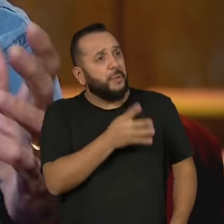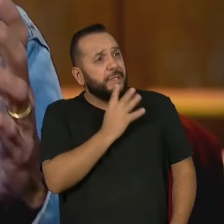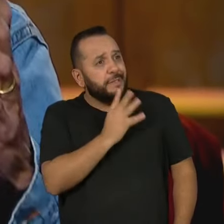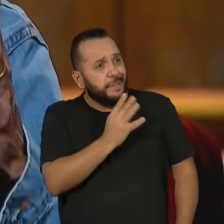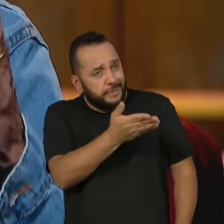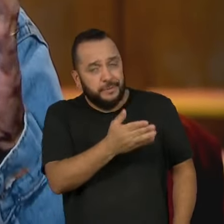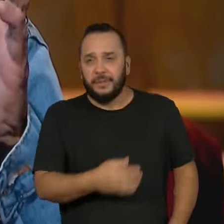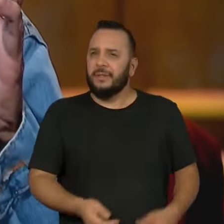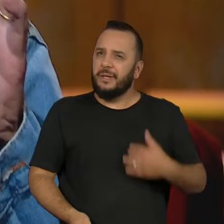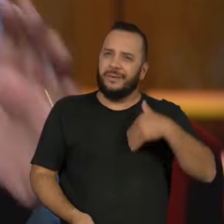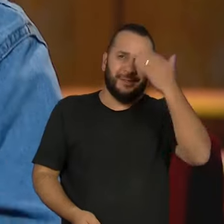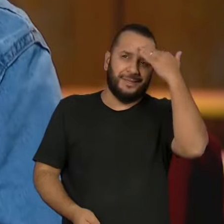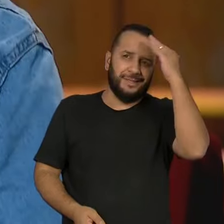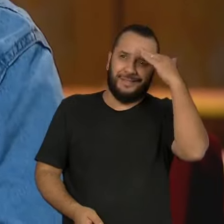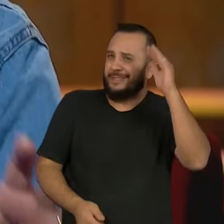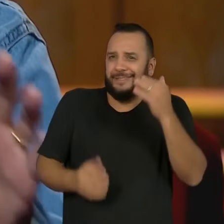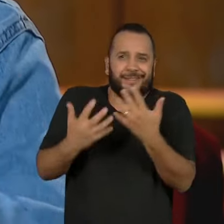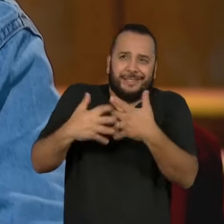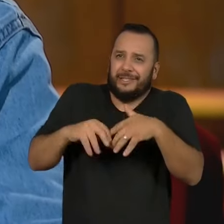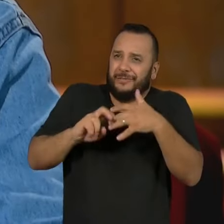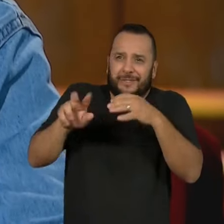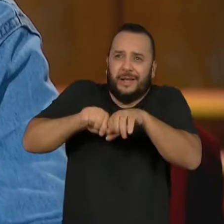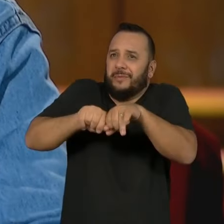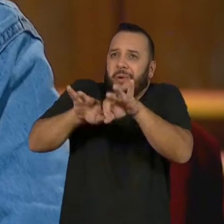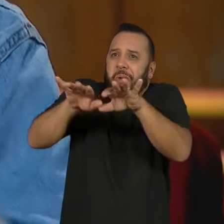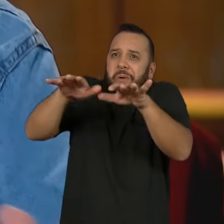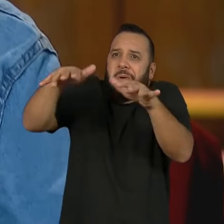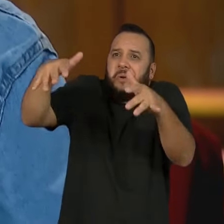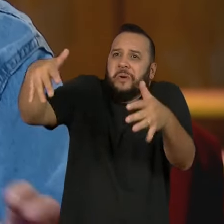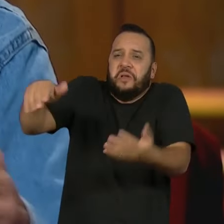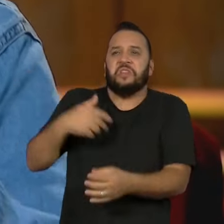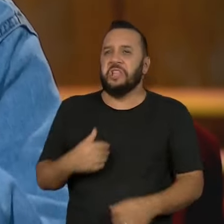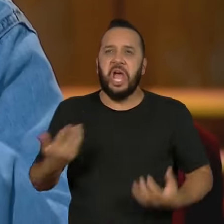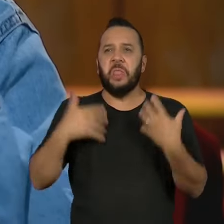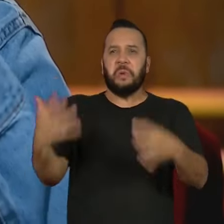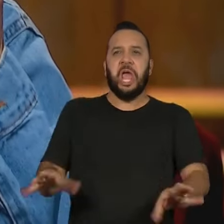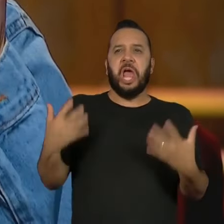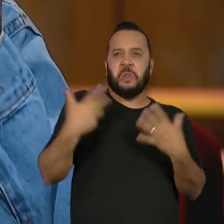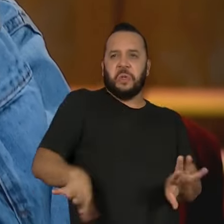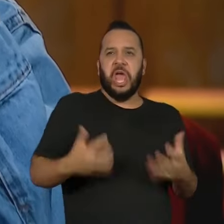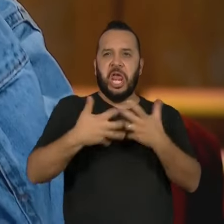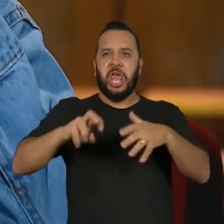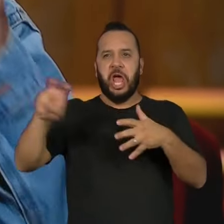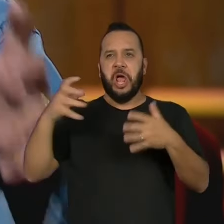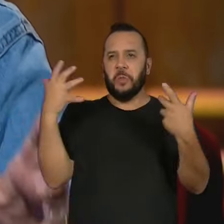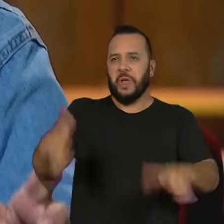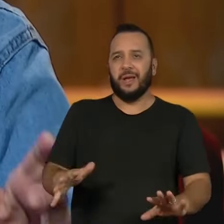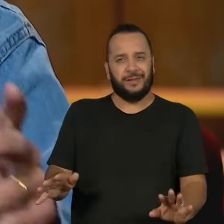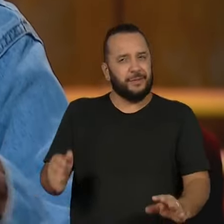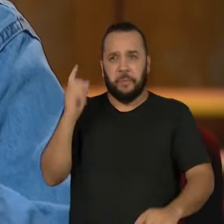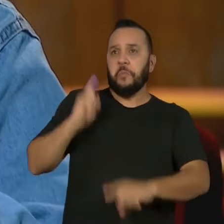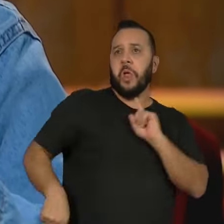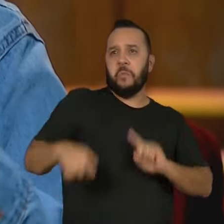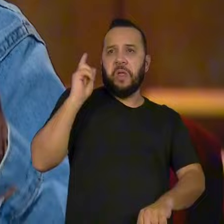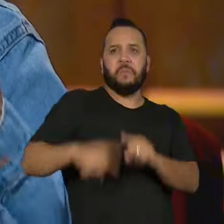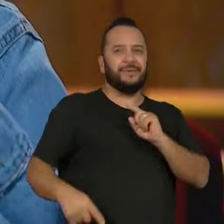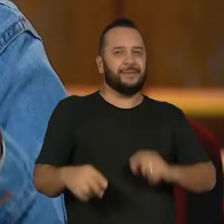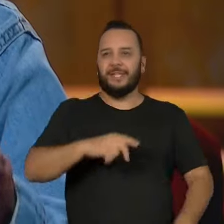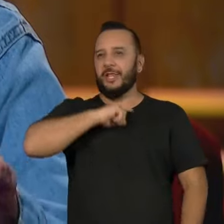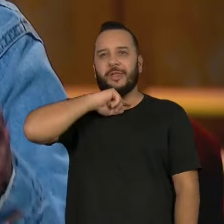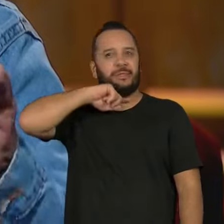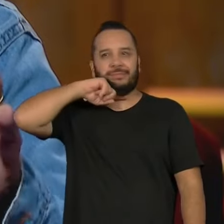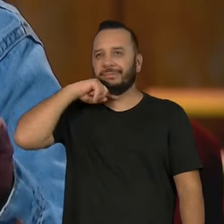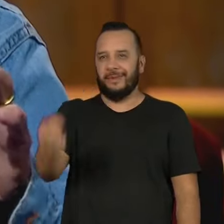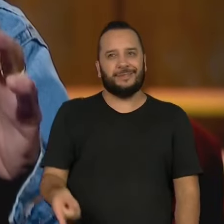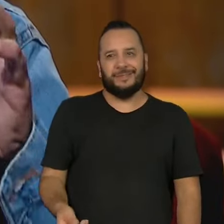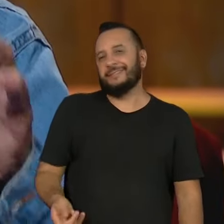para mim que que isso é uma coisa que veio para ficar não adianta nego espernear não adianta querer proibir não adianta nada a inteligência